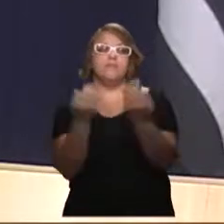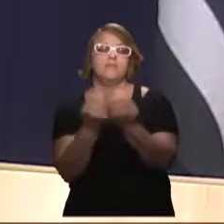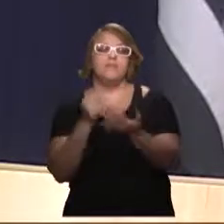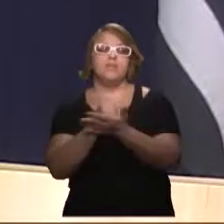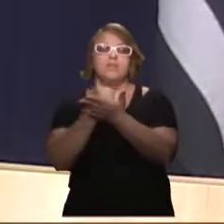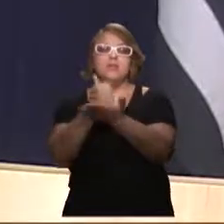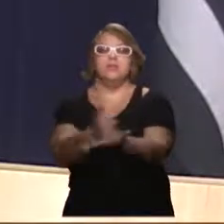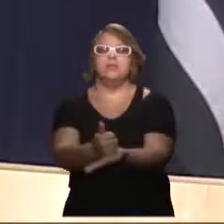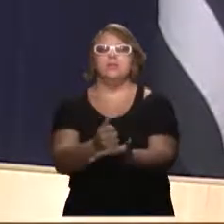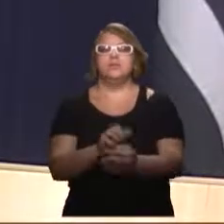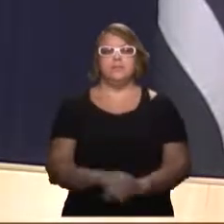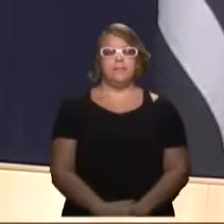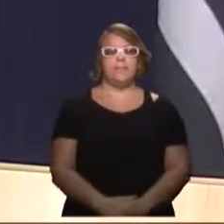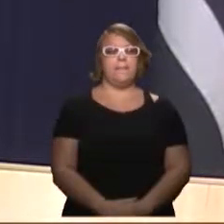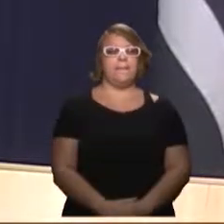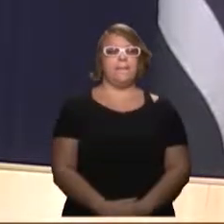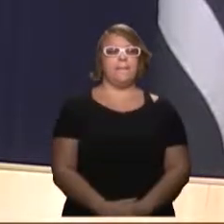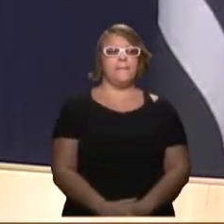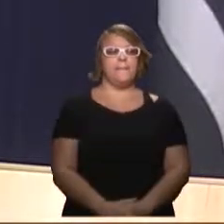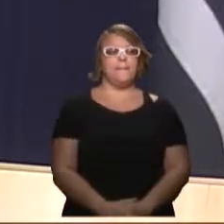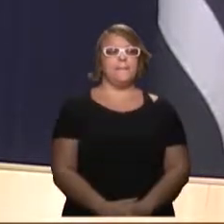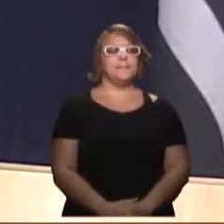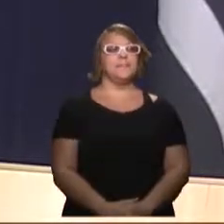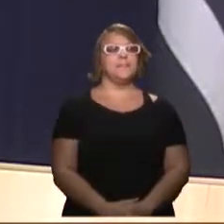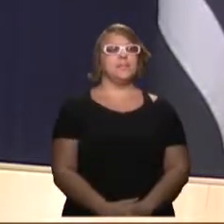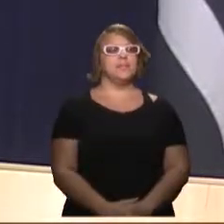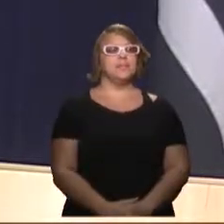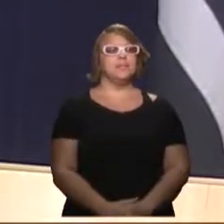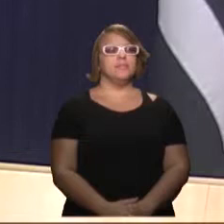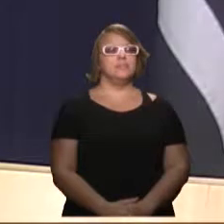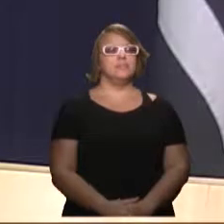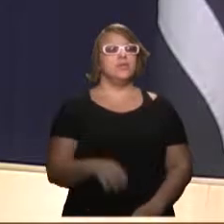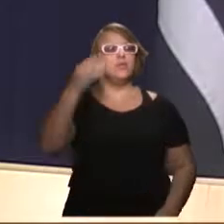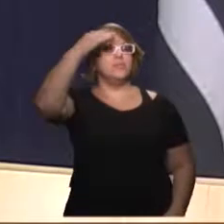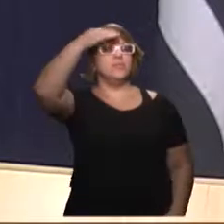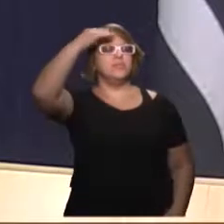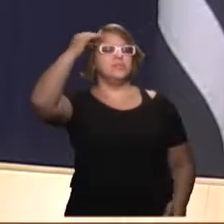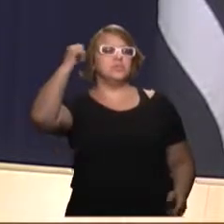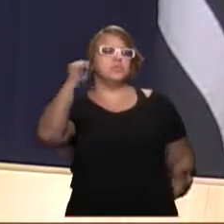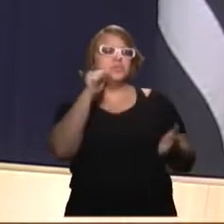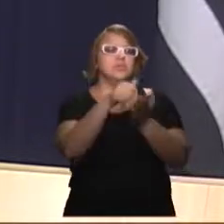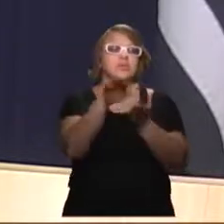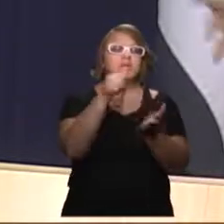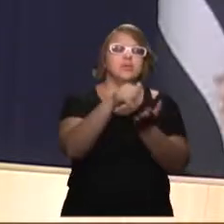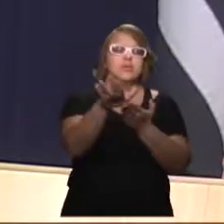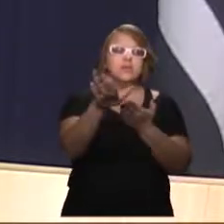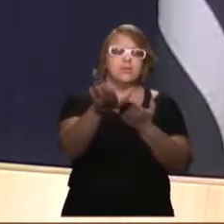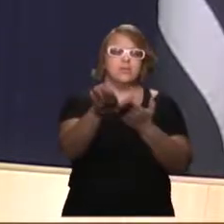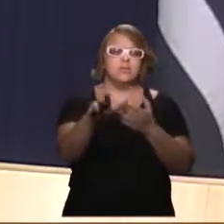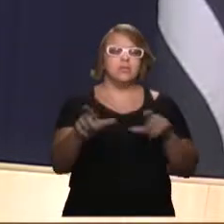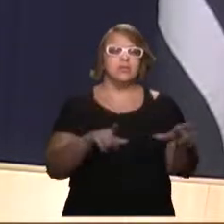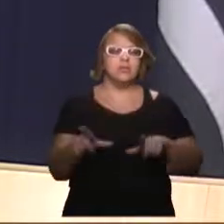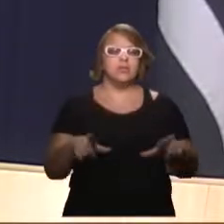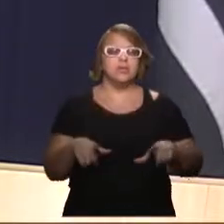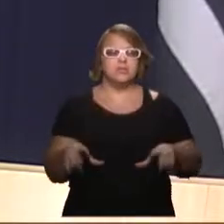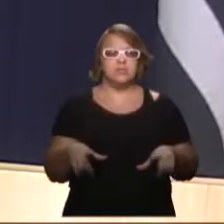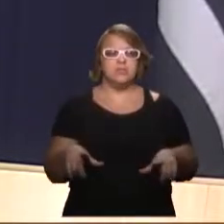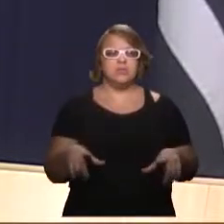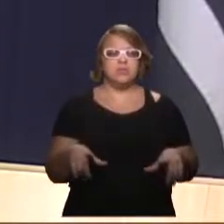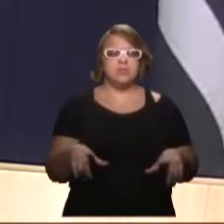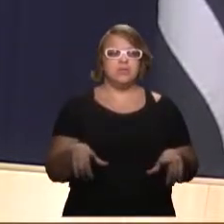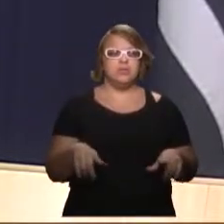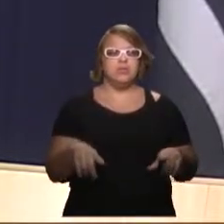tem condições, mas tem 7 pessoas na família dela, mas ela é esforçada. E tem a condição de igualdade. Eu acho que essa é